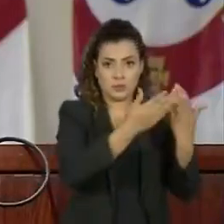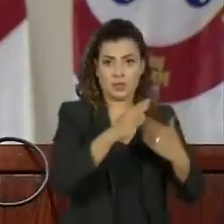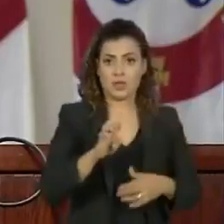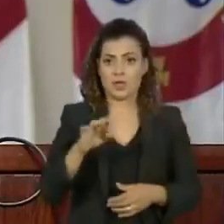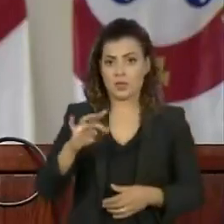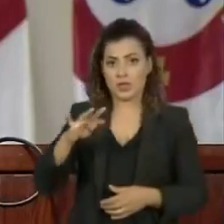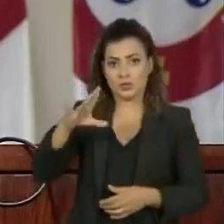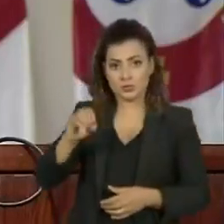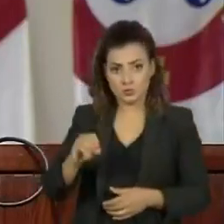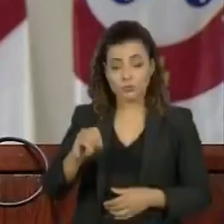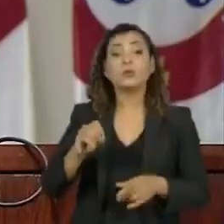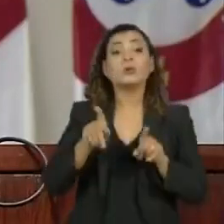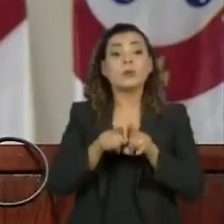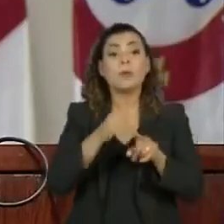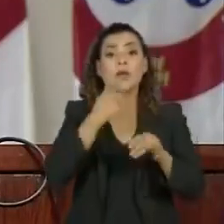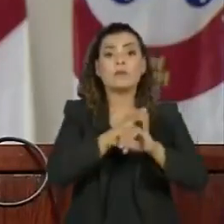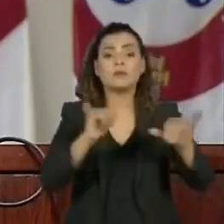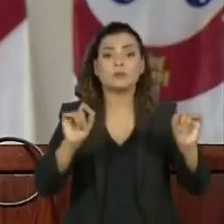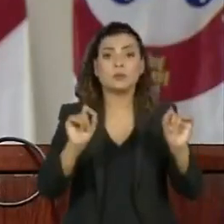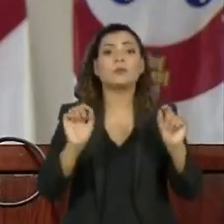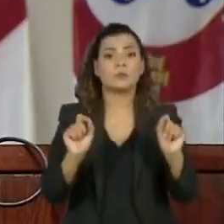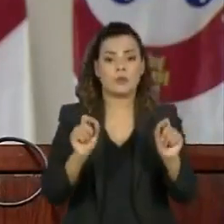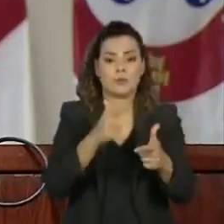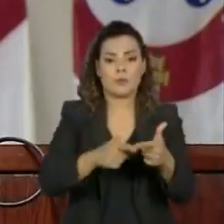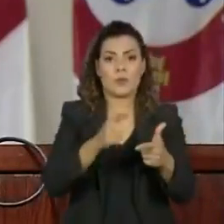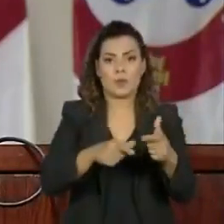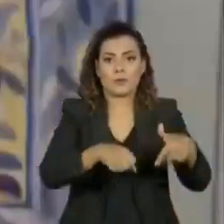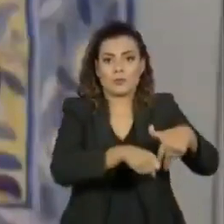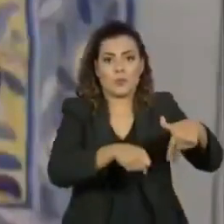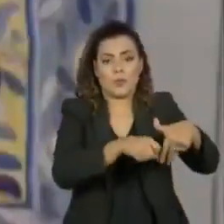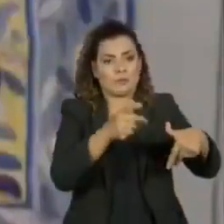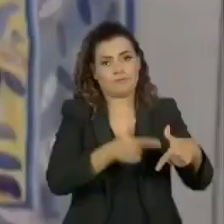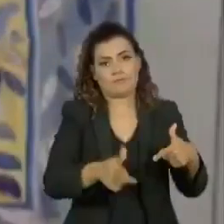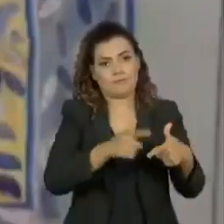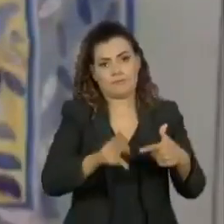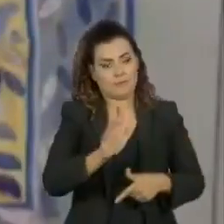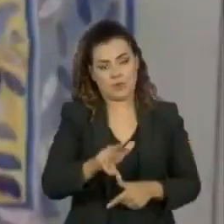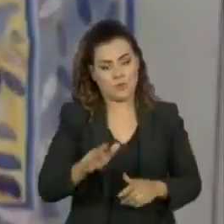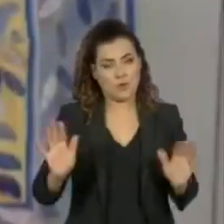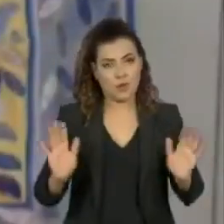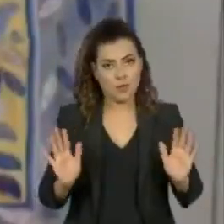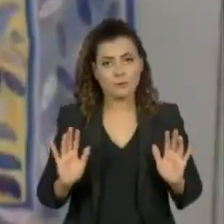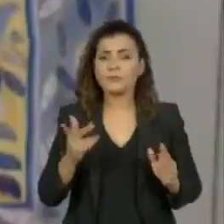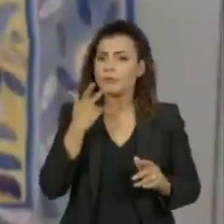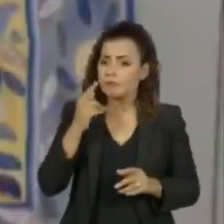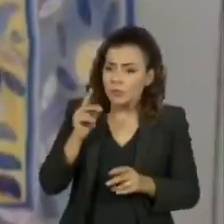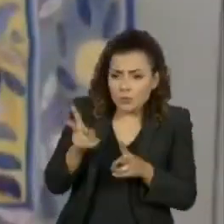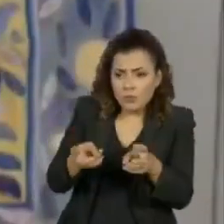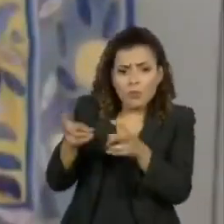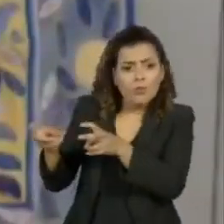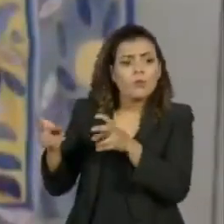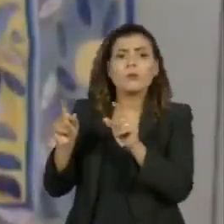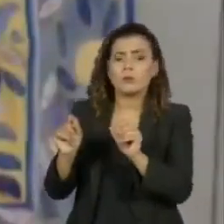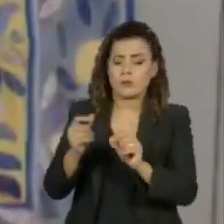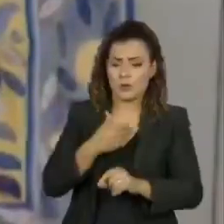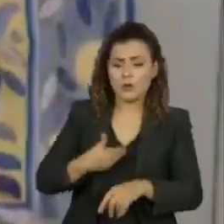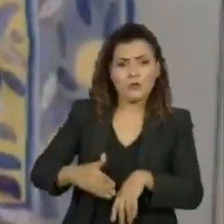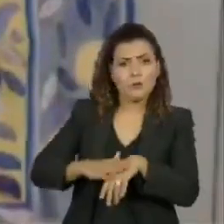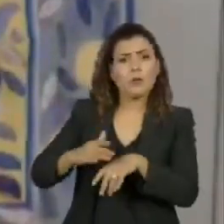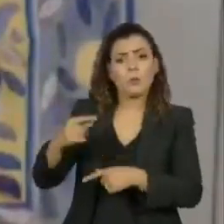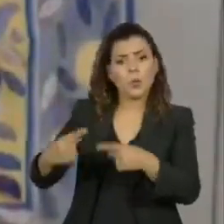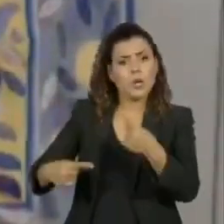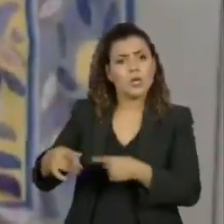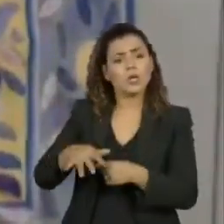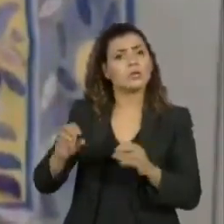Ernesto Araújo, negou que o atraso seja um problema diplomático. Nós não identificamos nenhum problema de natureza